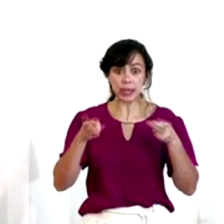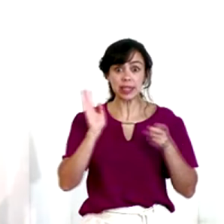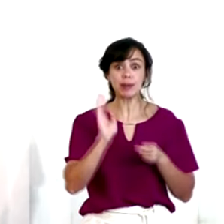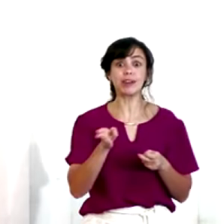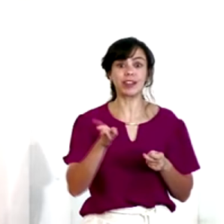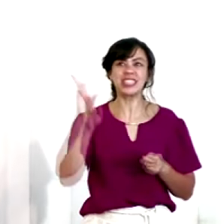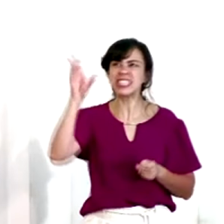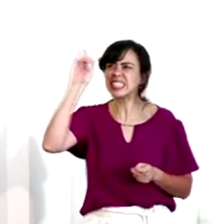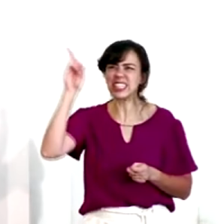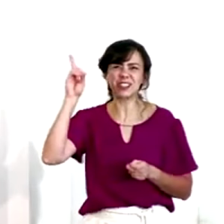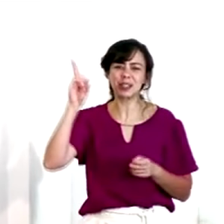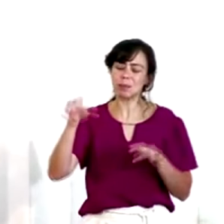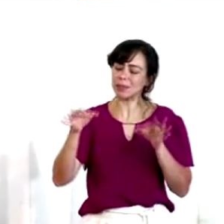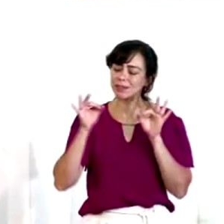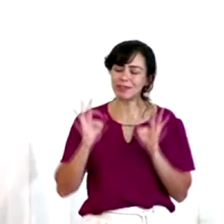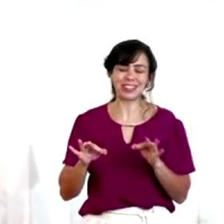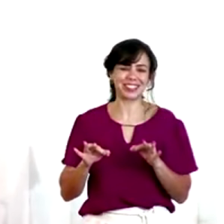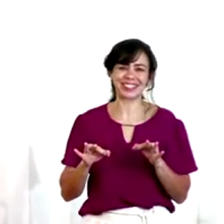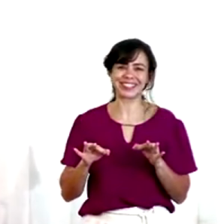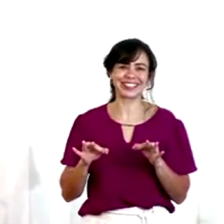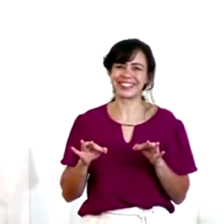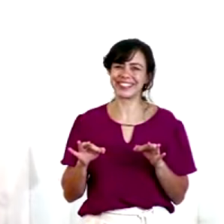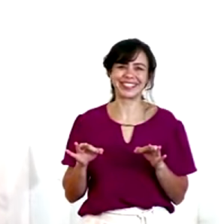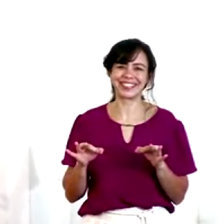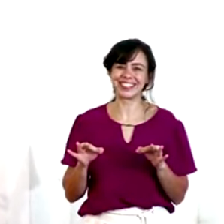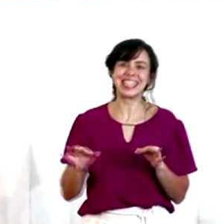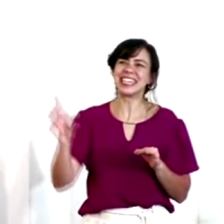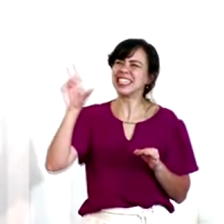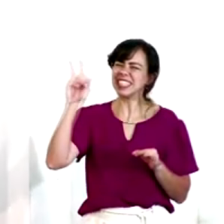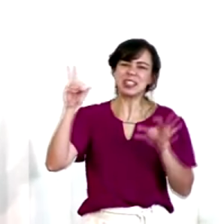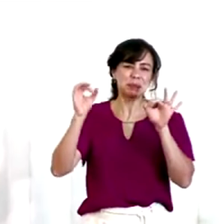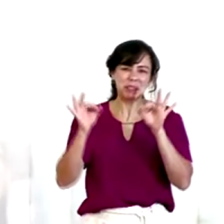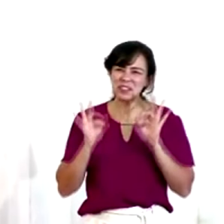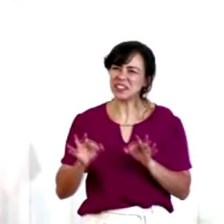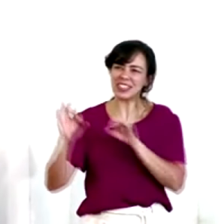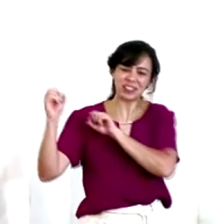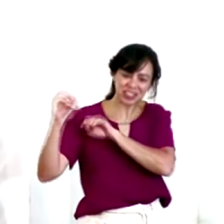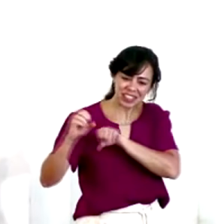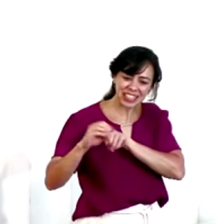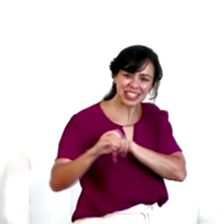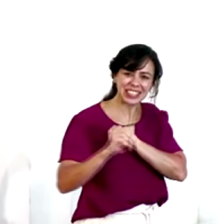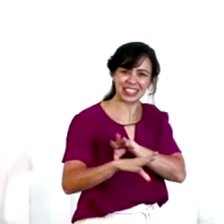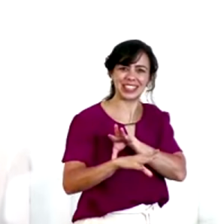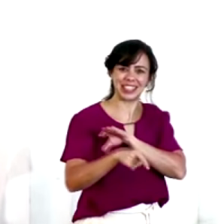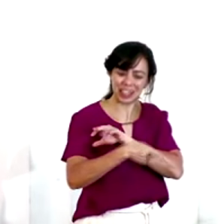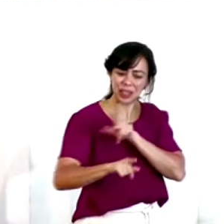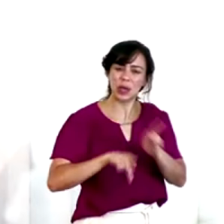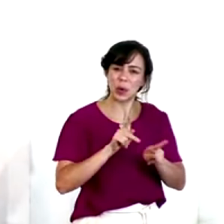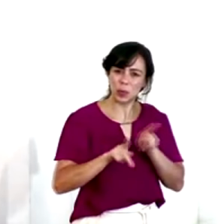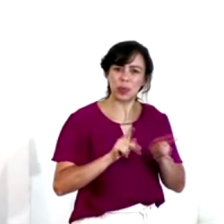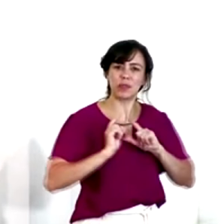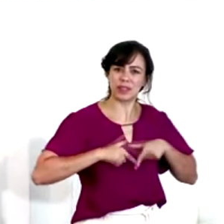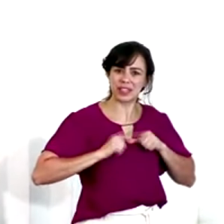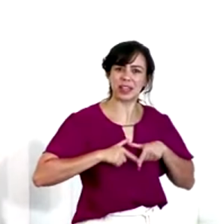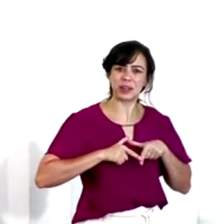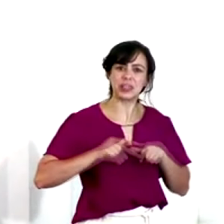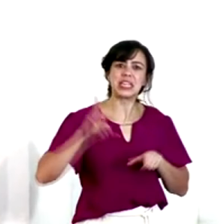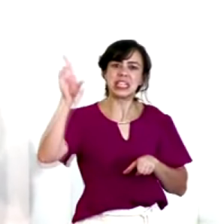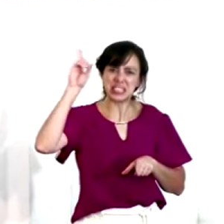Deus soberano está ensinando ao povo de Israel, primariamente, que Ele é um